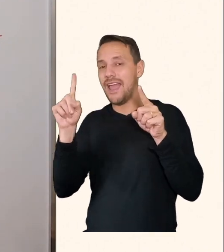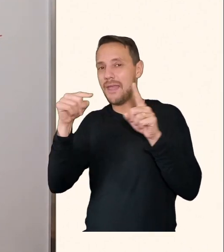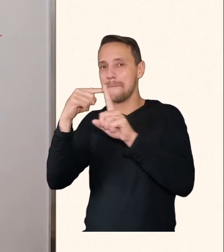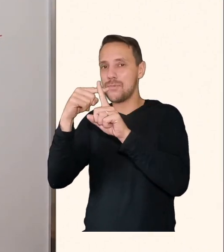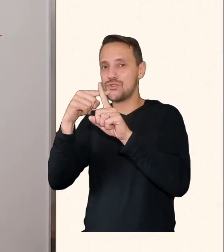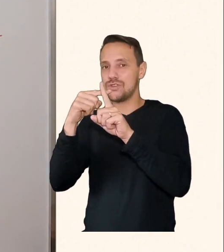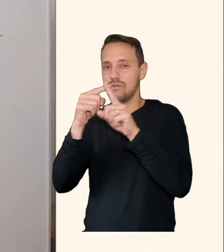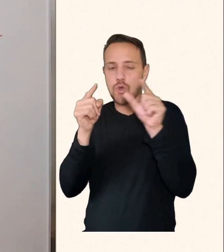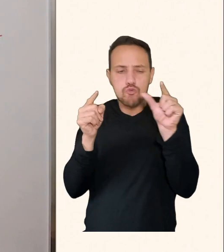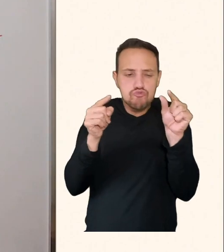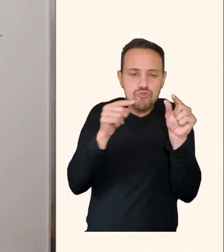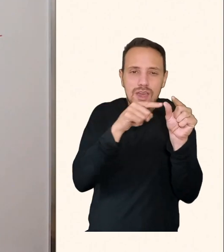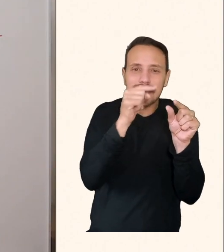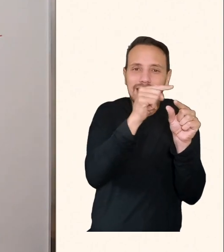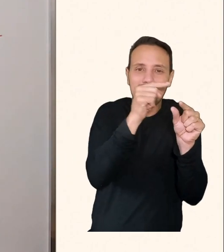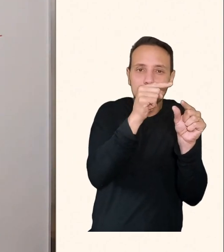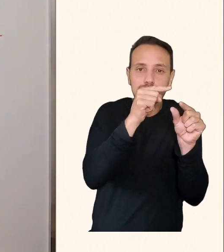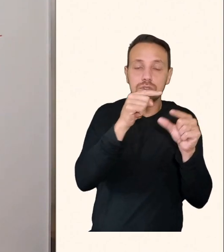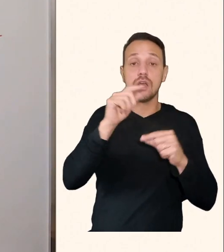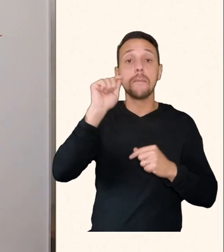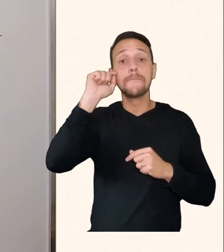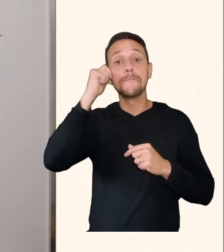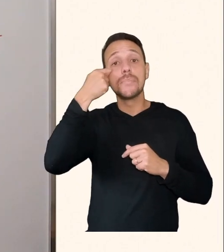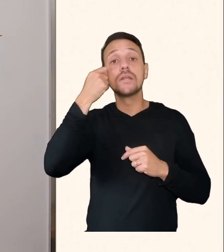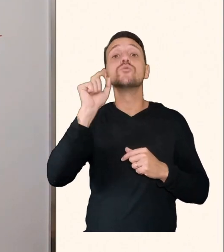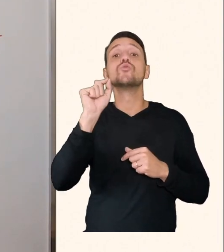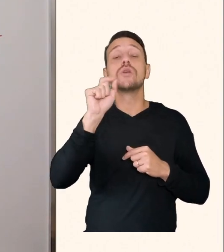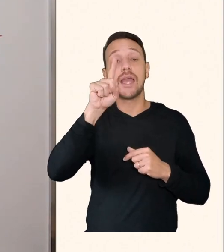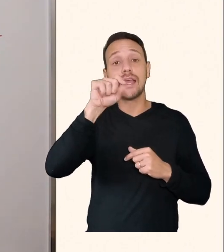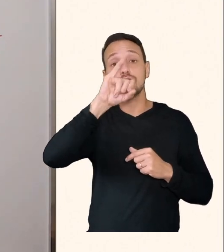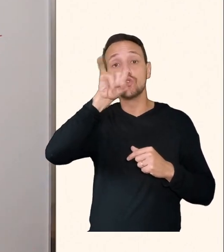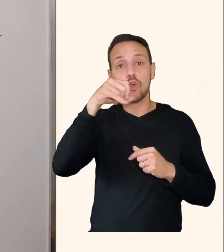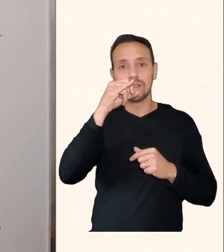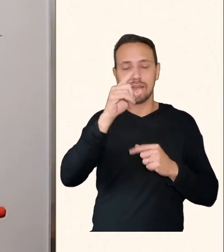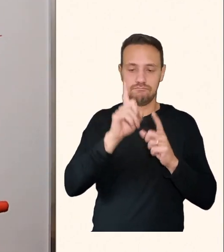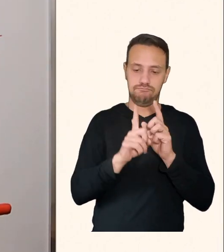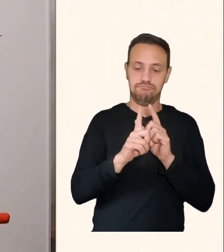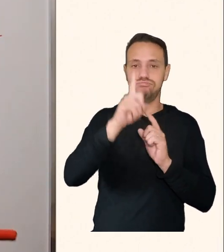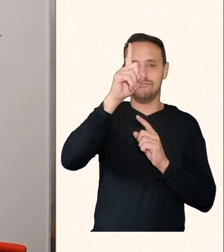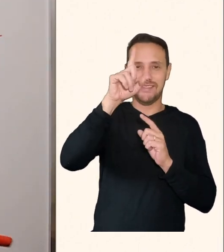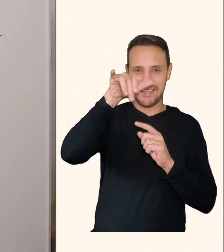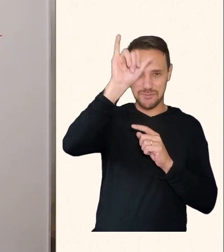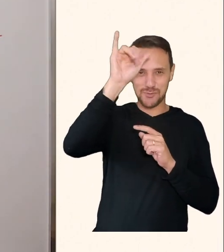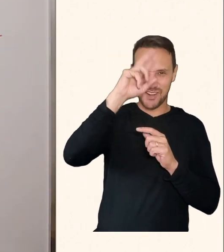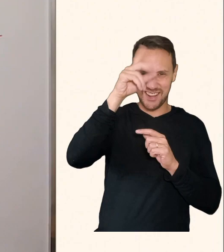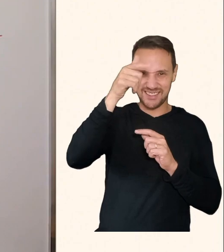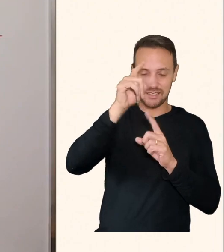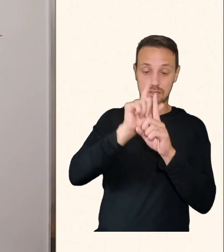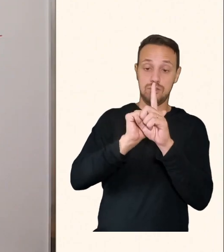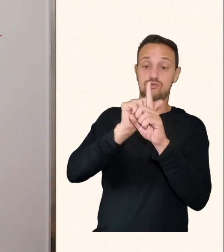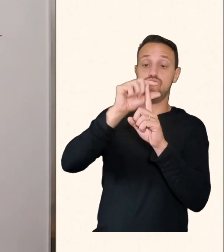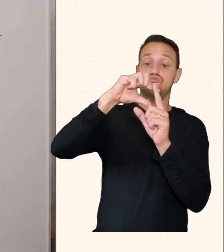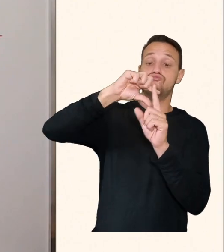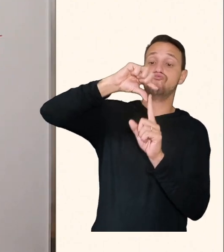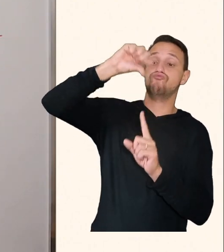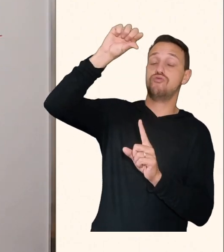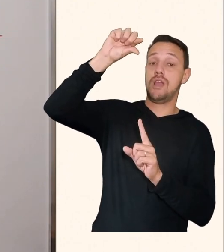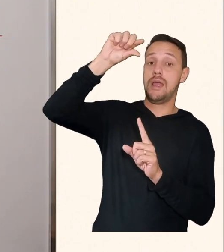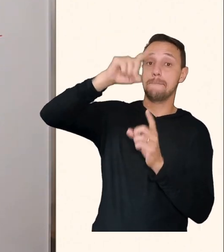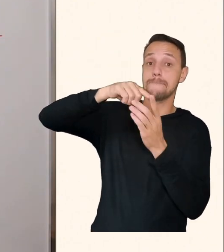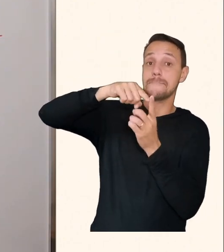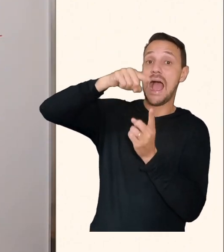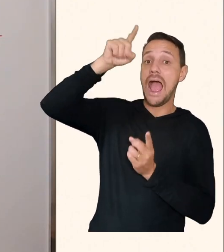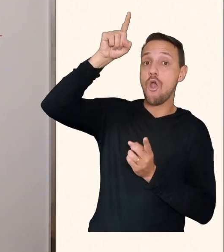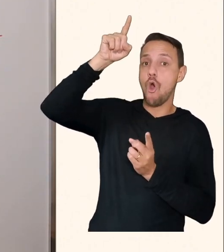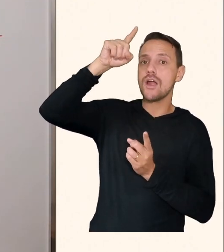Y, comprido positivo, curtinho negativo. E o azul é a direção Z, que está aqui no